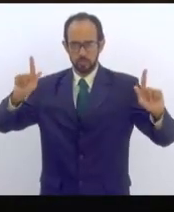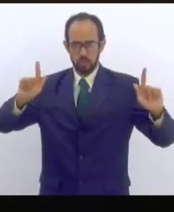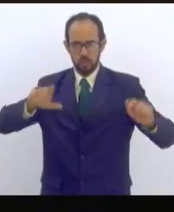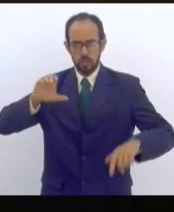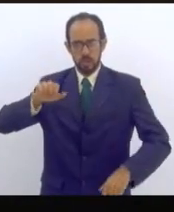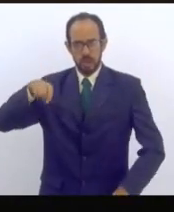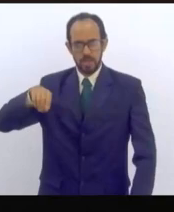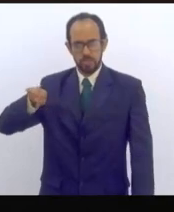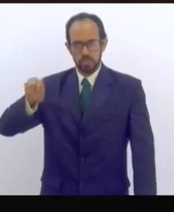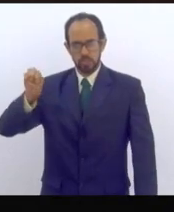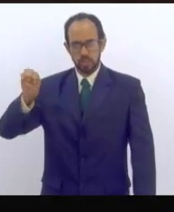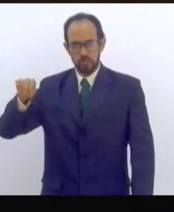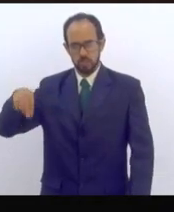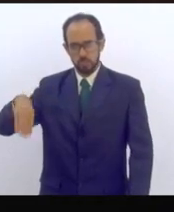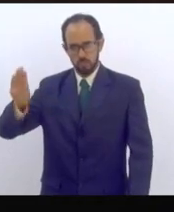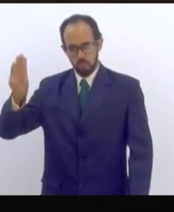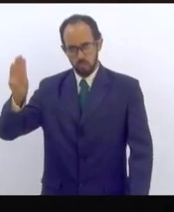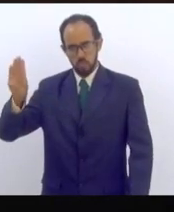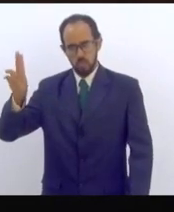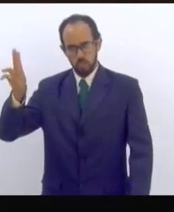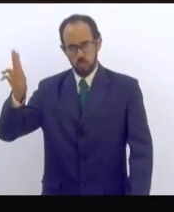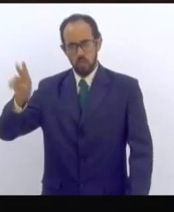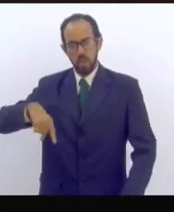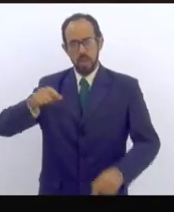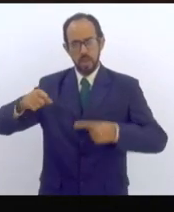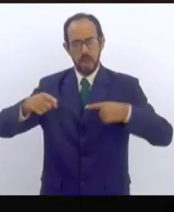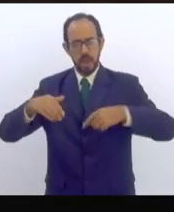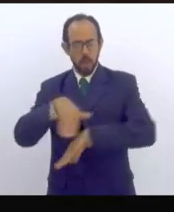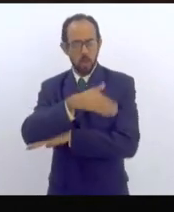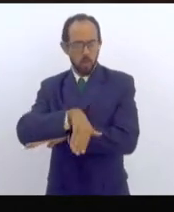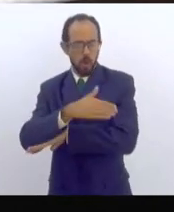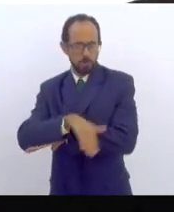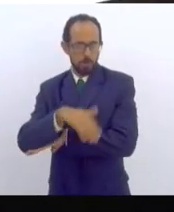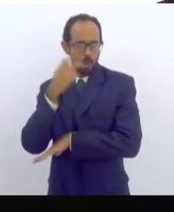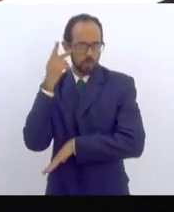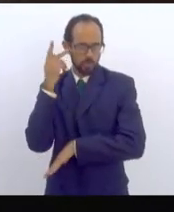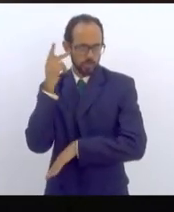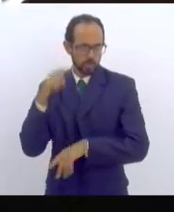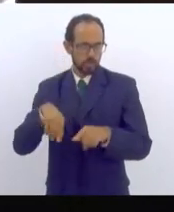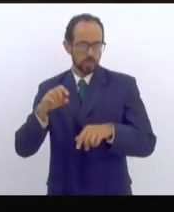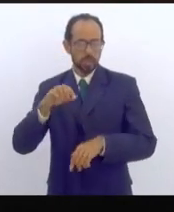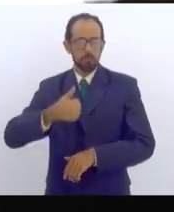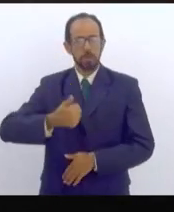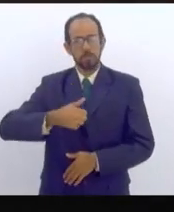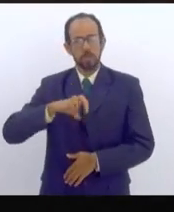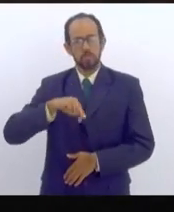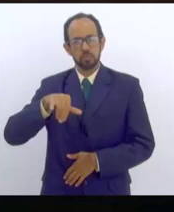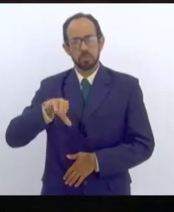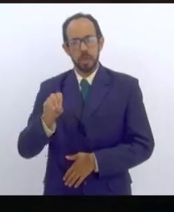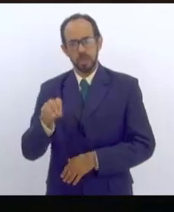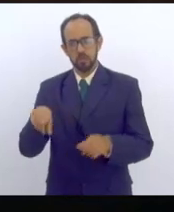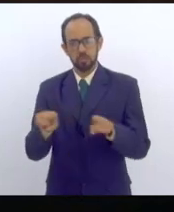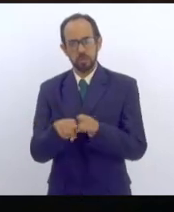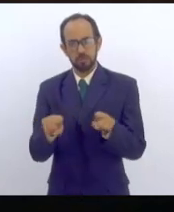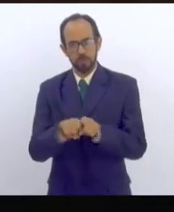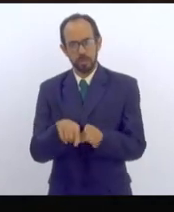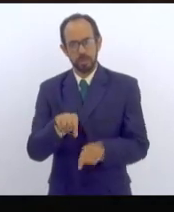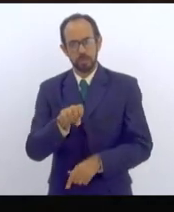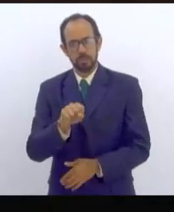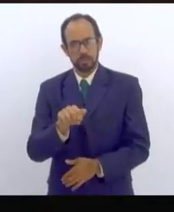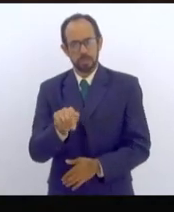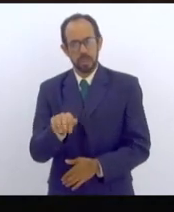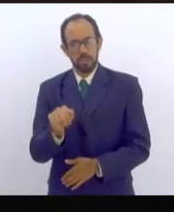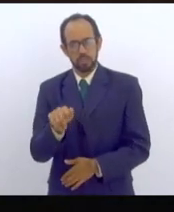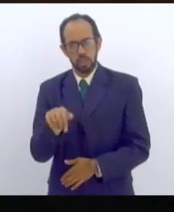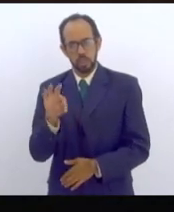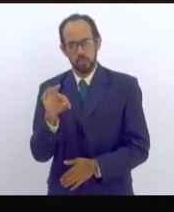é o povo da Rua Paulista, é o povo da 1º de Maio, e povo de várias localidades, inclusive da Sargento Boenim, que fui hoje. Estive lá